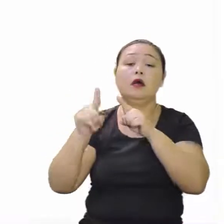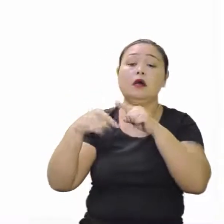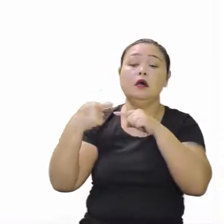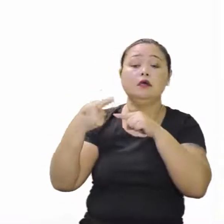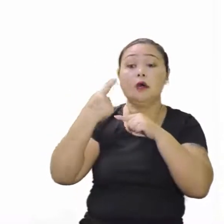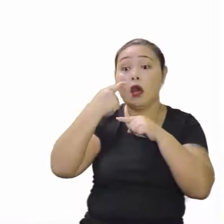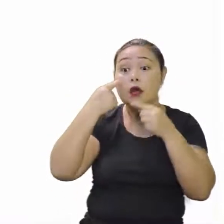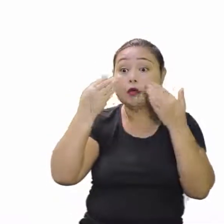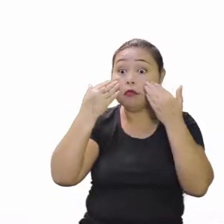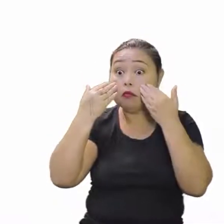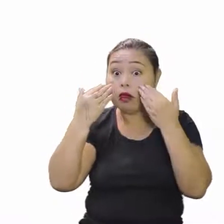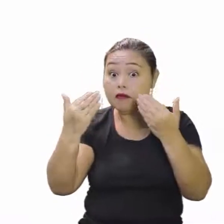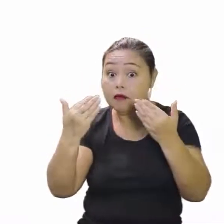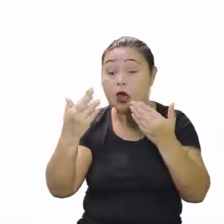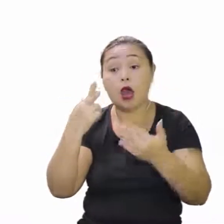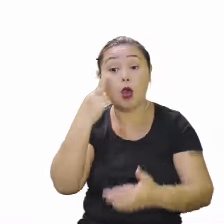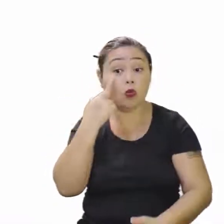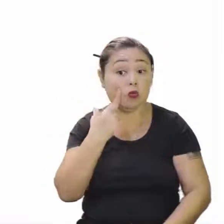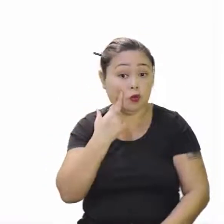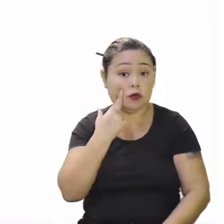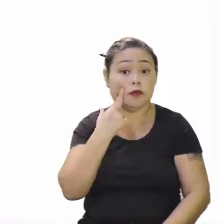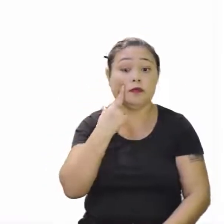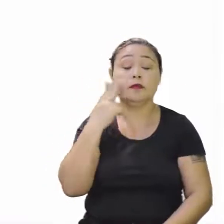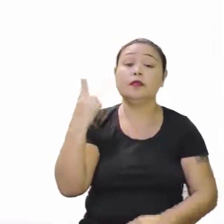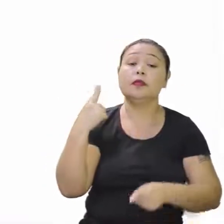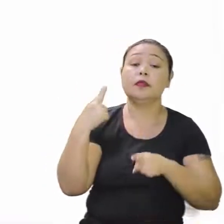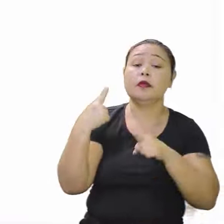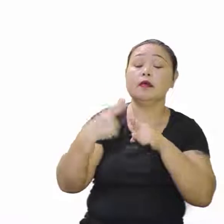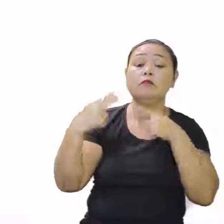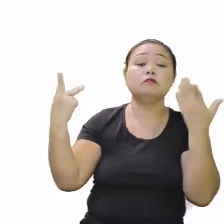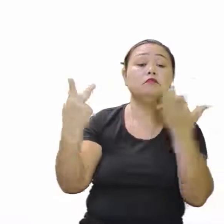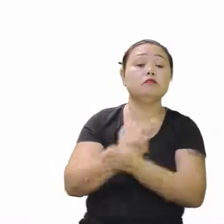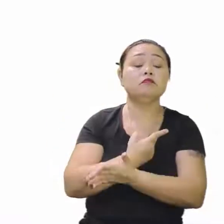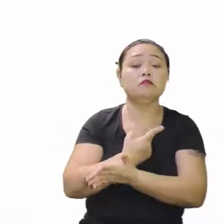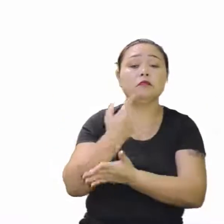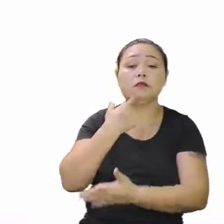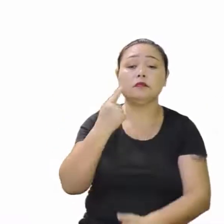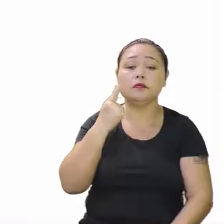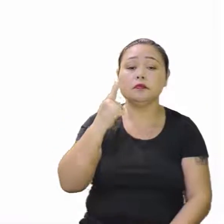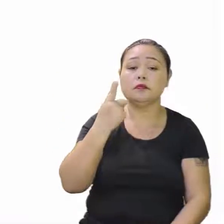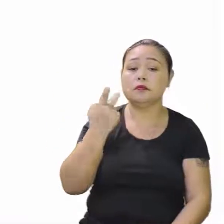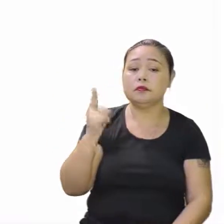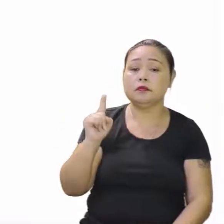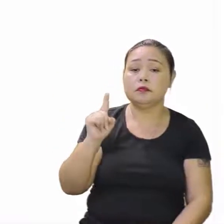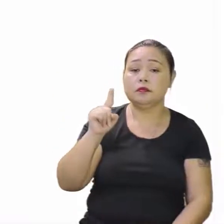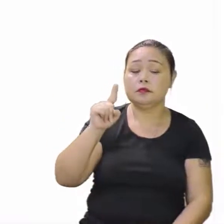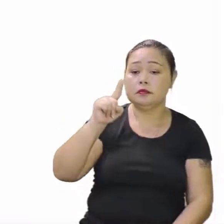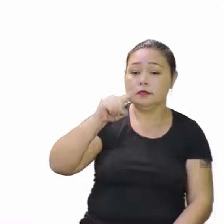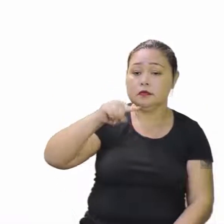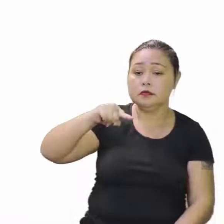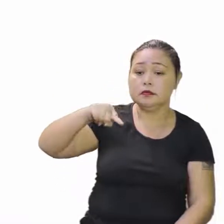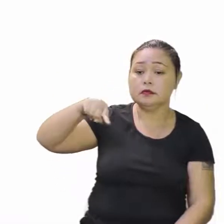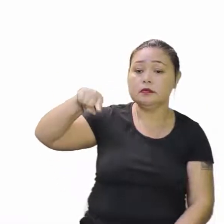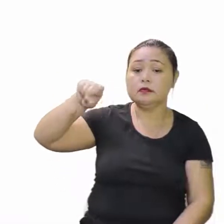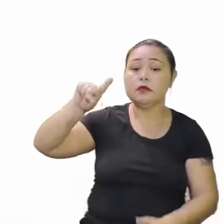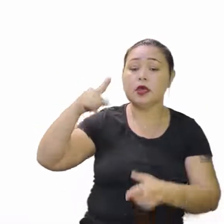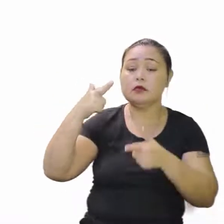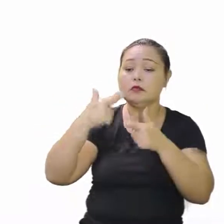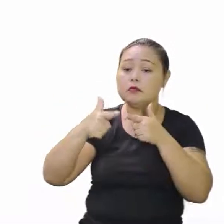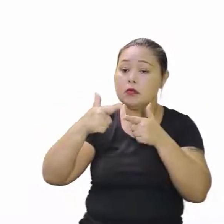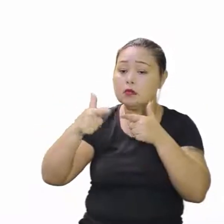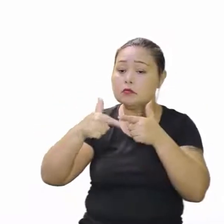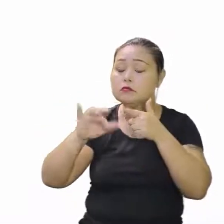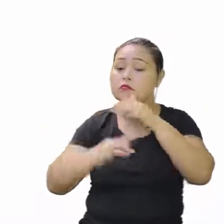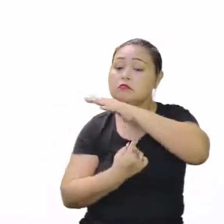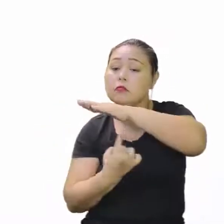não está dando tanto destaque a Rondônia. Mas o que aconteceu aqui? Quando nós falamos disso aqui, desses impactos ambientais, leva em